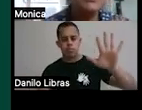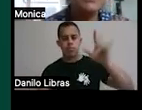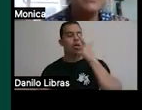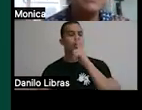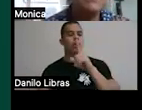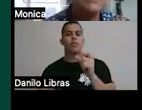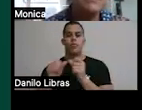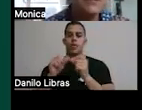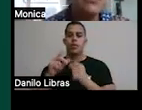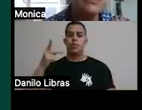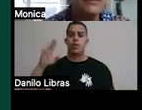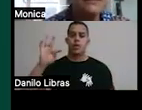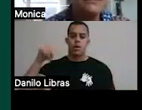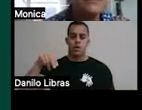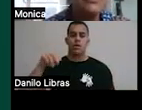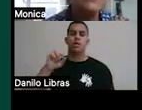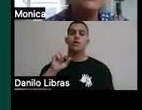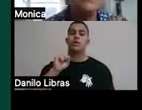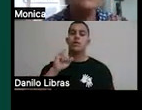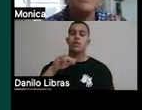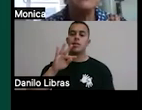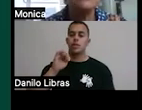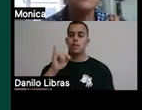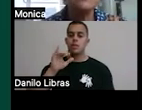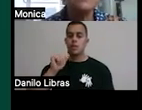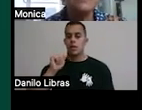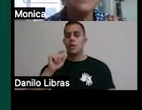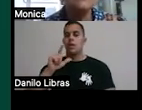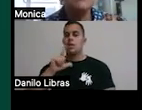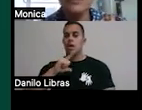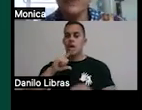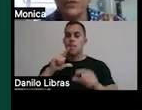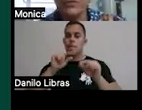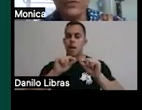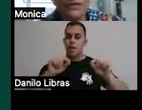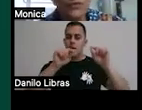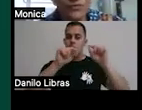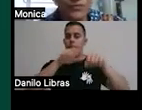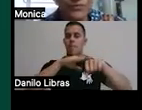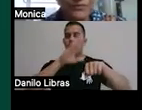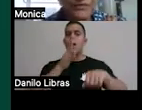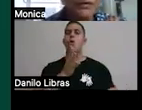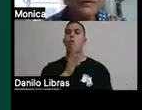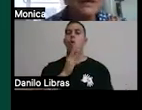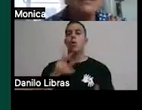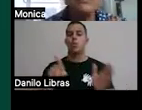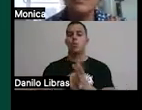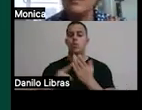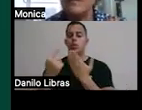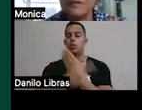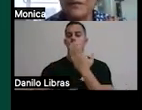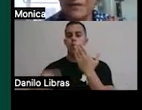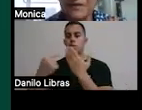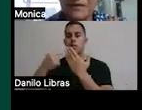uma proteína sintética com diferentes regiões que são as mais reconhecidas pelos nossos anticorpos. Então, essas regiões